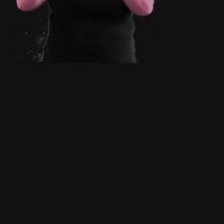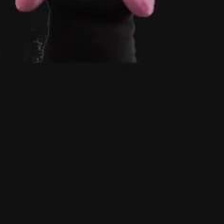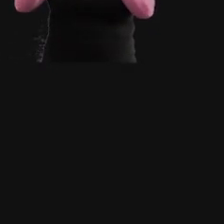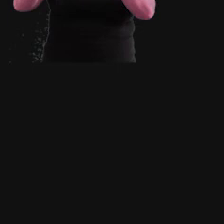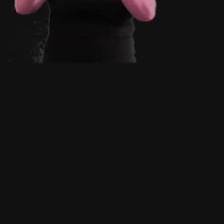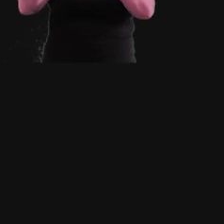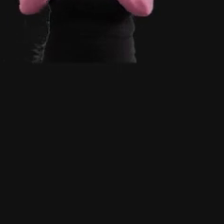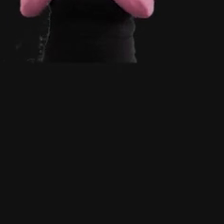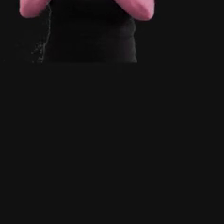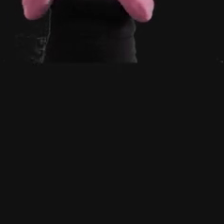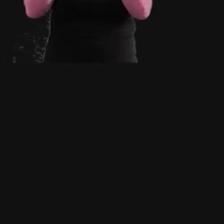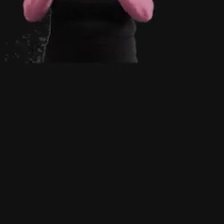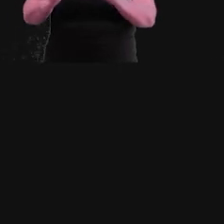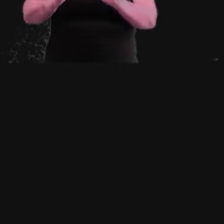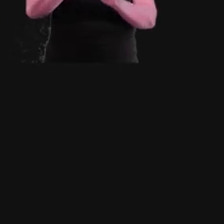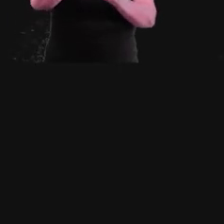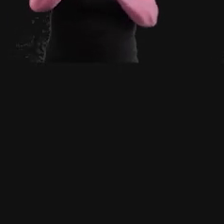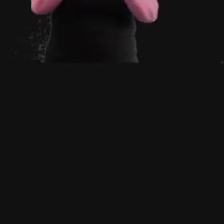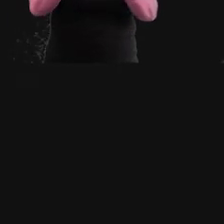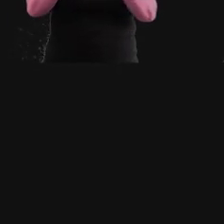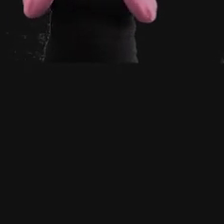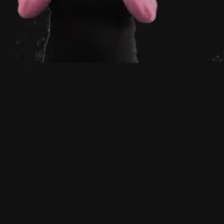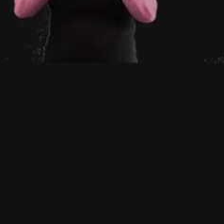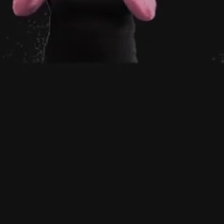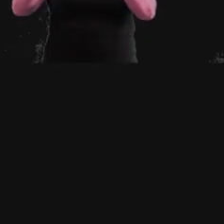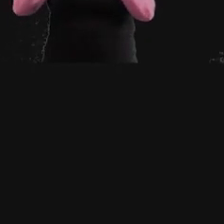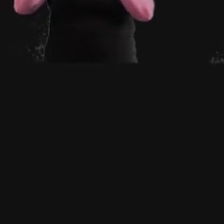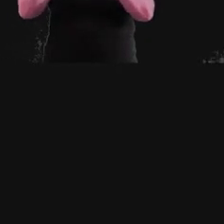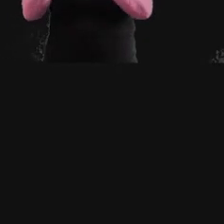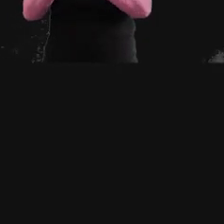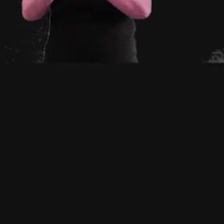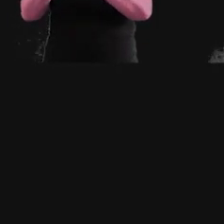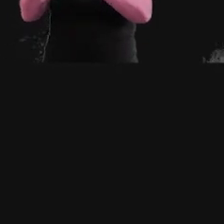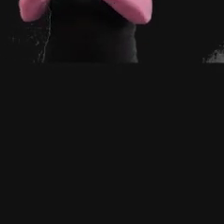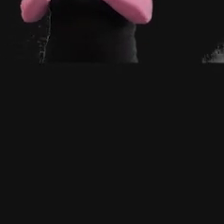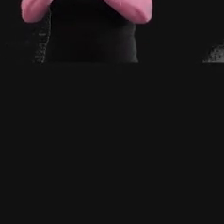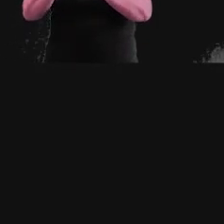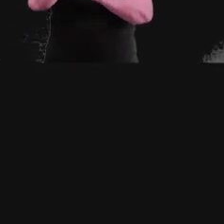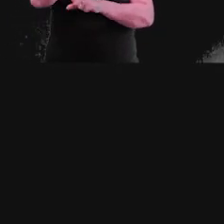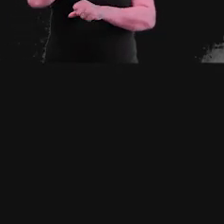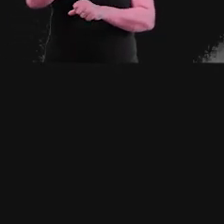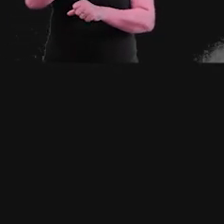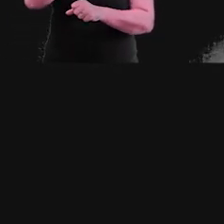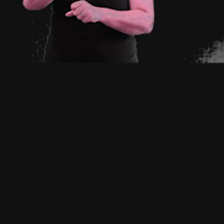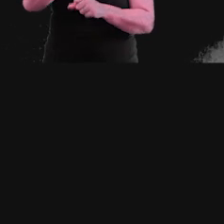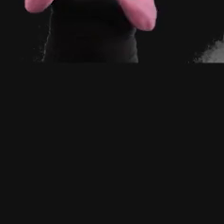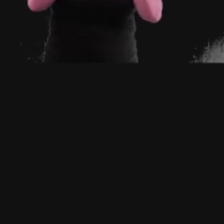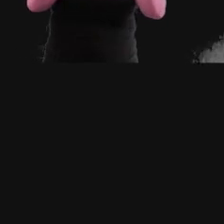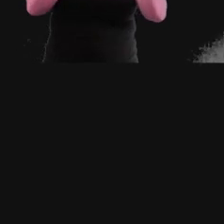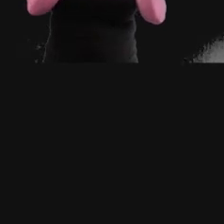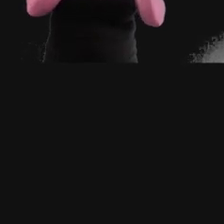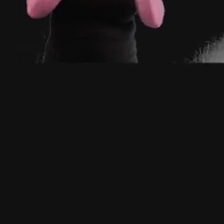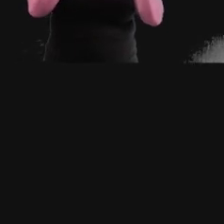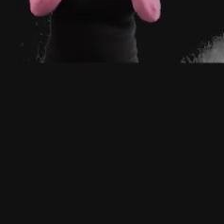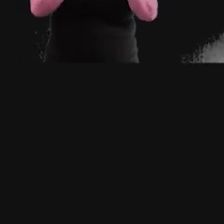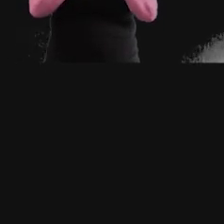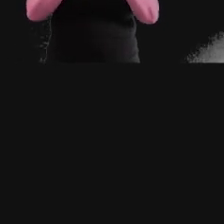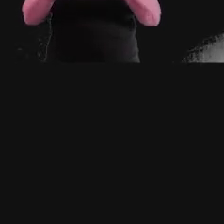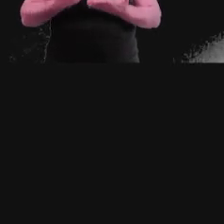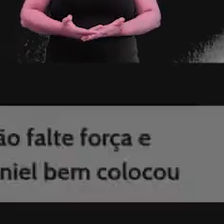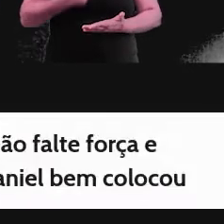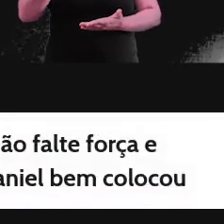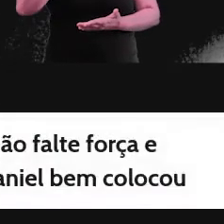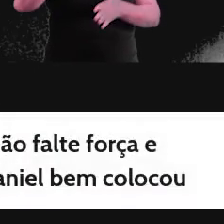elas estejam à vontade para encaminhar mensagens a elas, que eu tenho certeza de que elas responderão com maior carinho também.